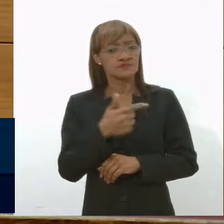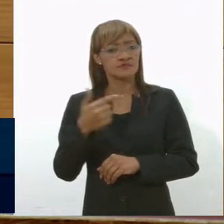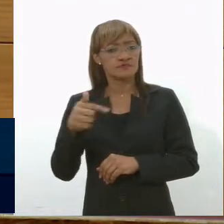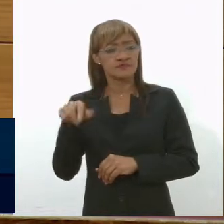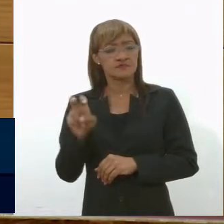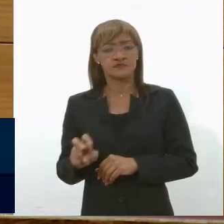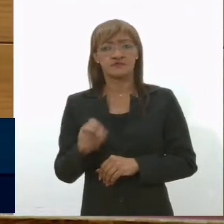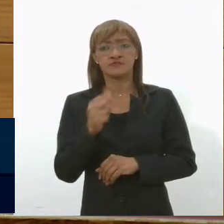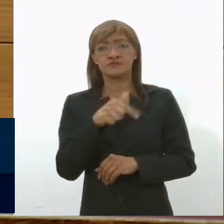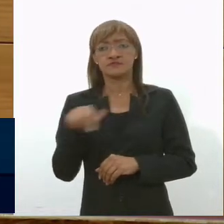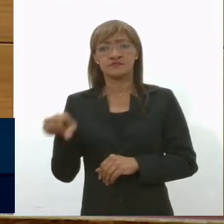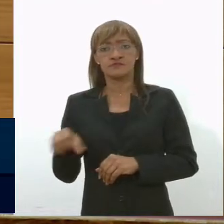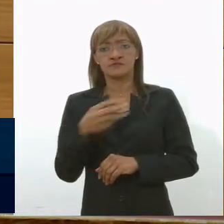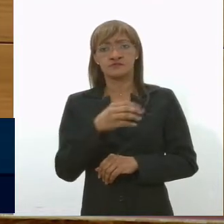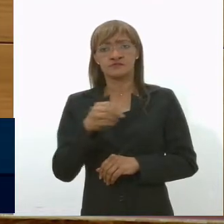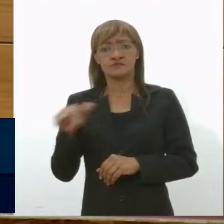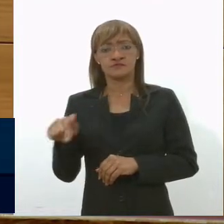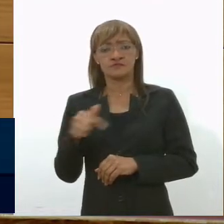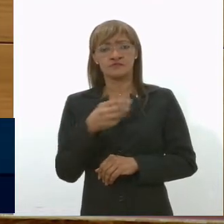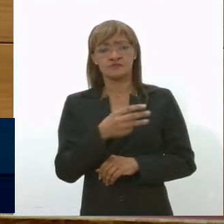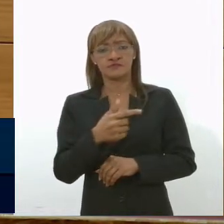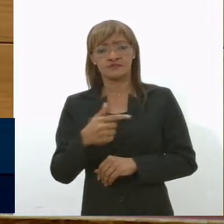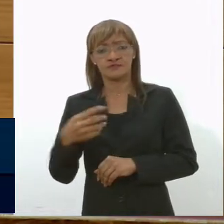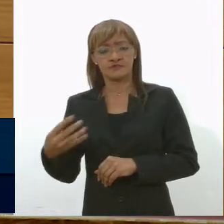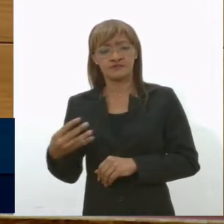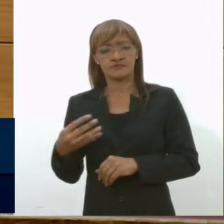279, 307, 324 e